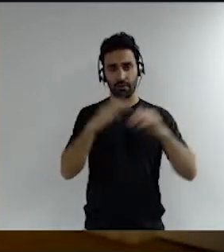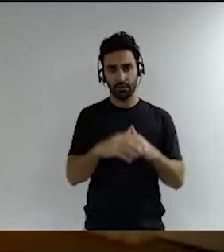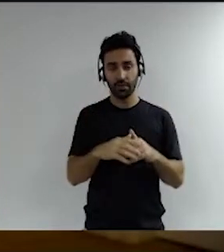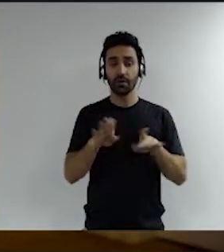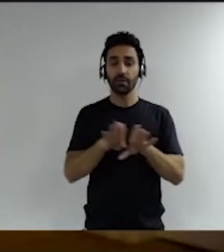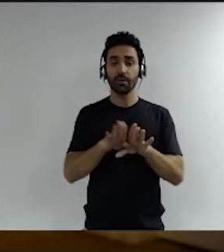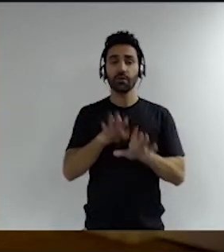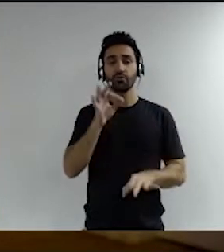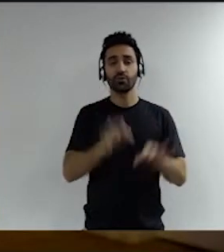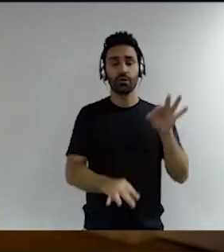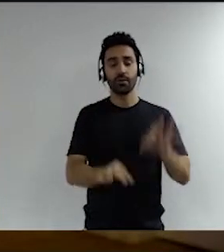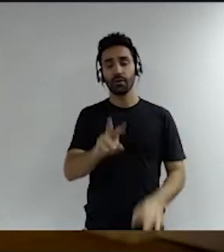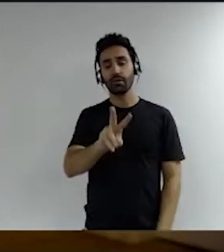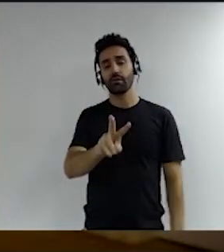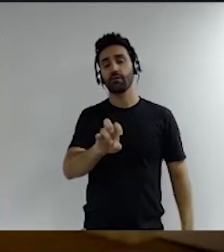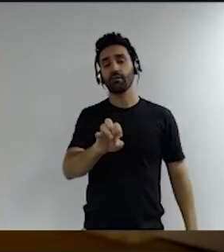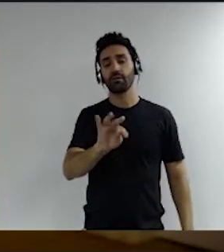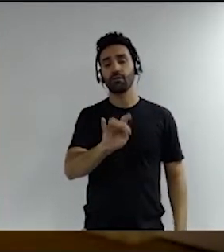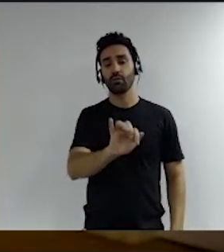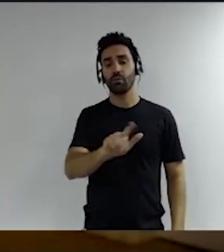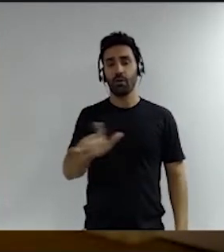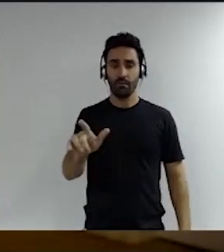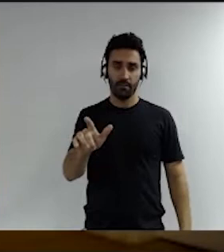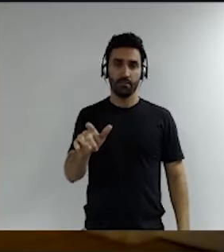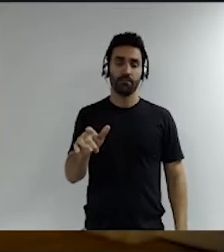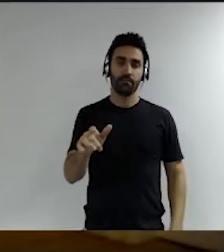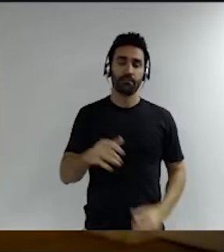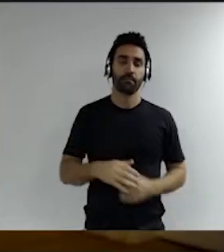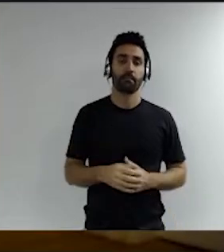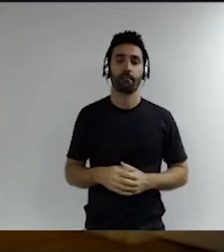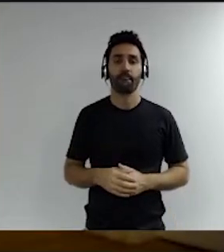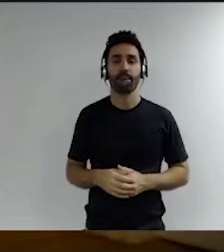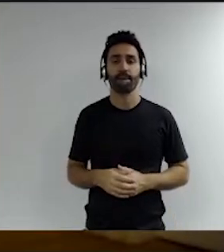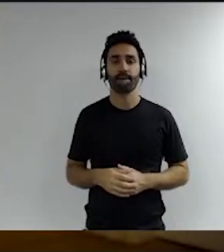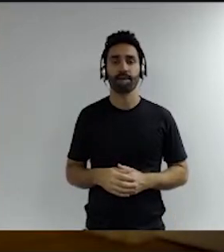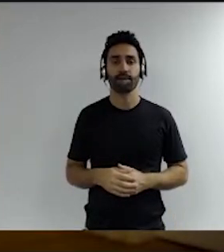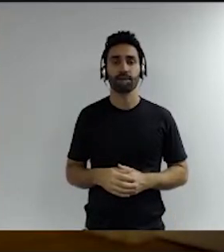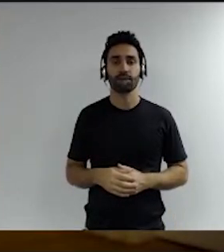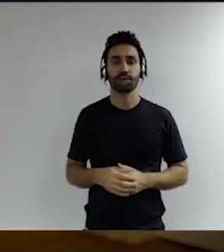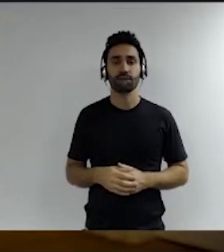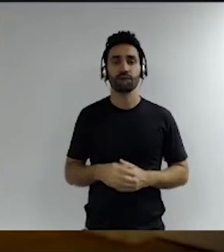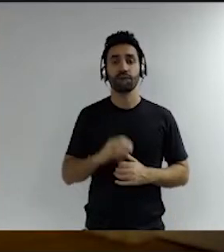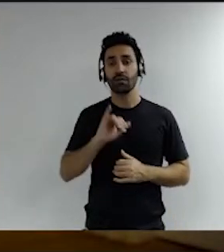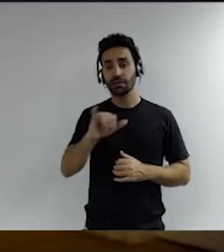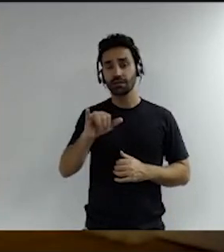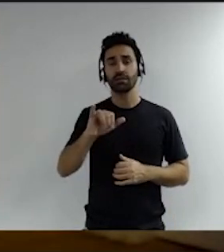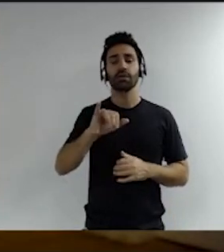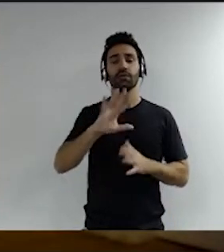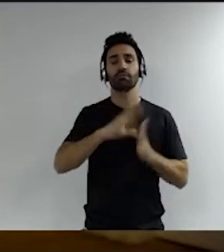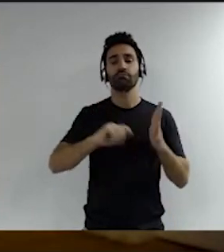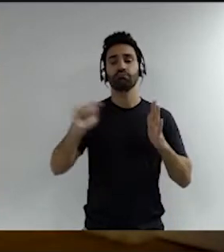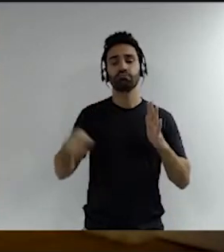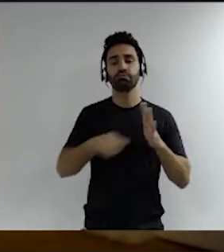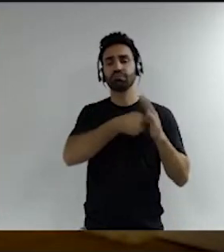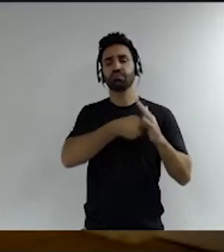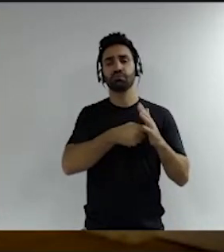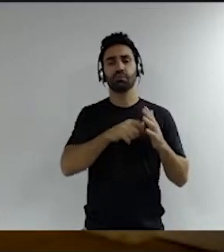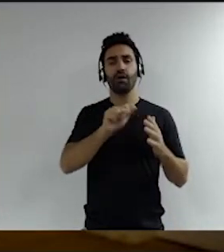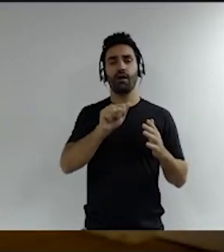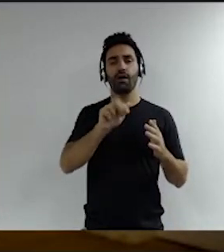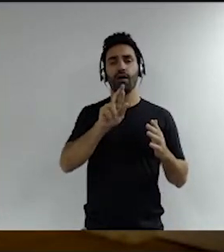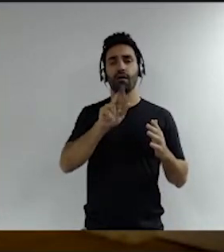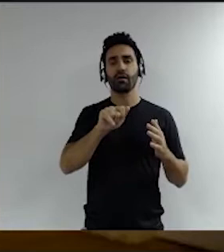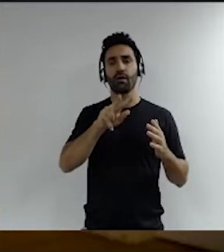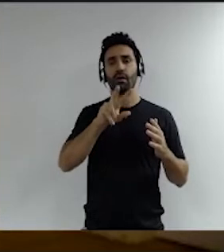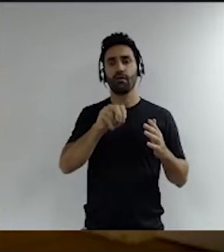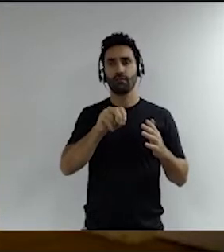para causas que não meritórias, de um modo, são instintivas. Para agravos, como temos sido utilizados. E por que